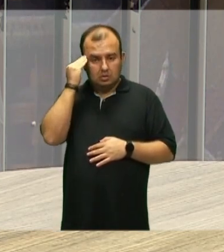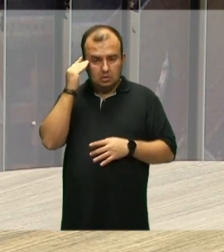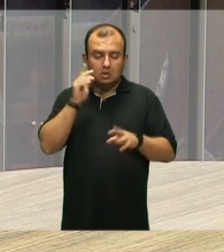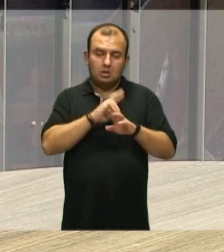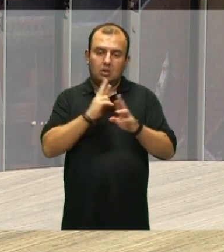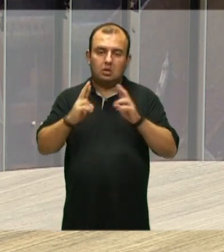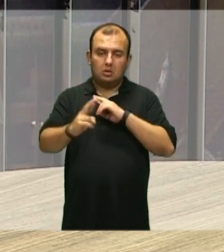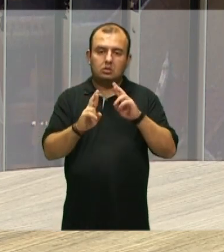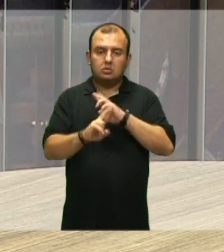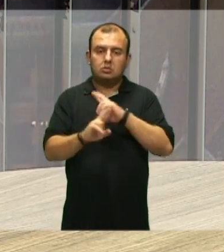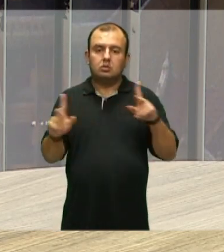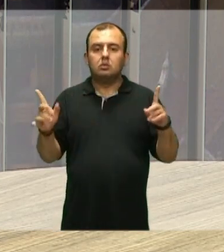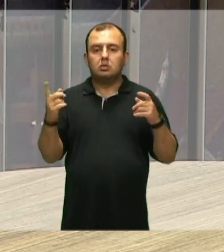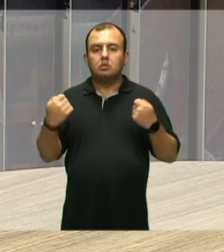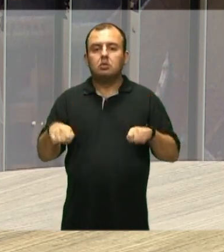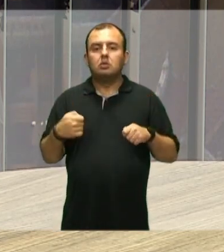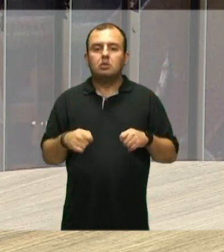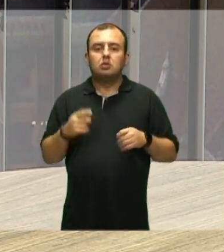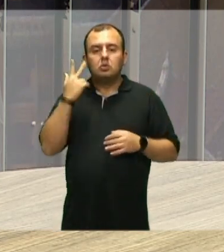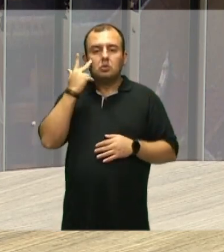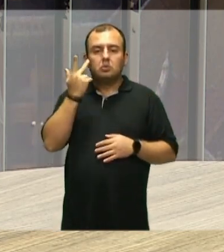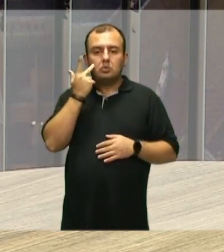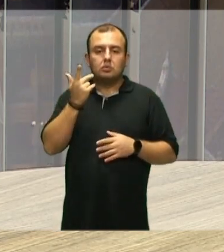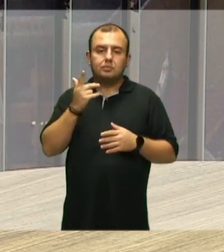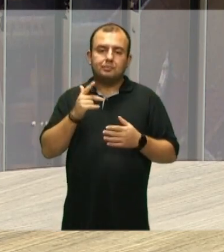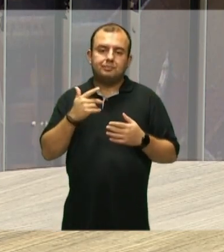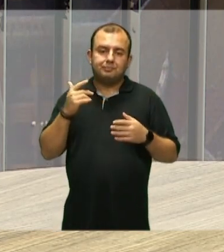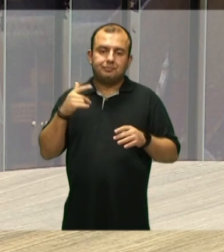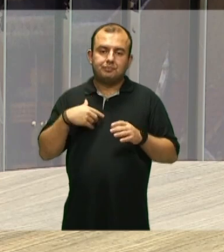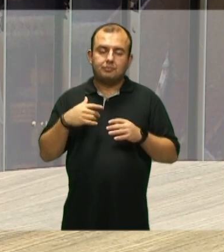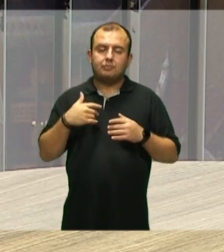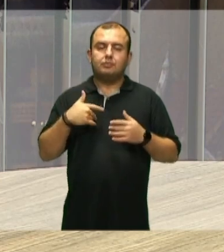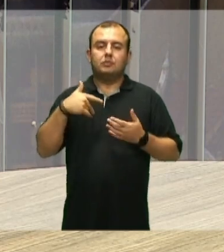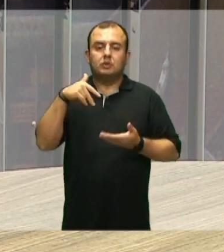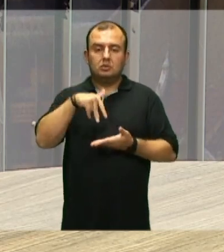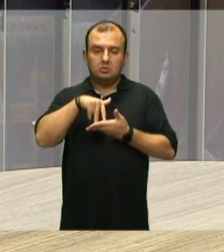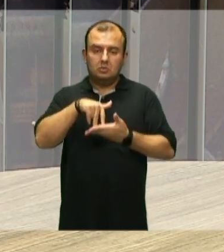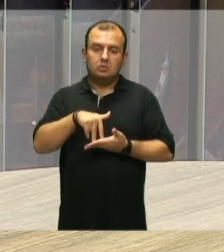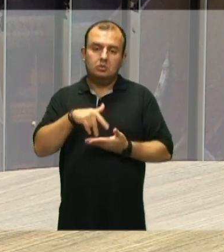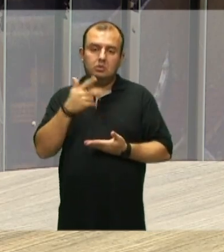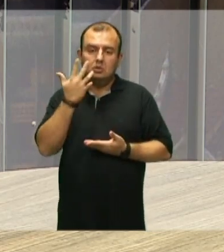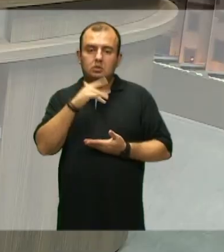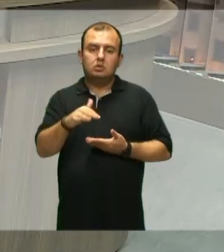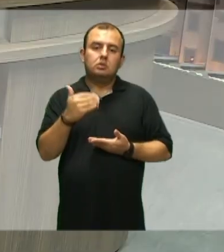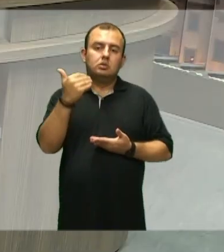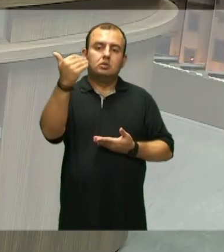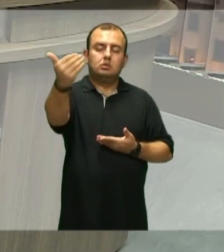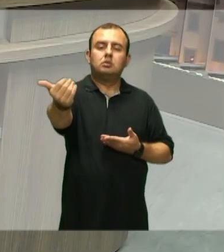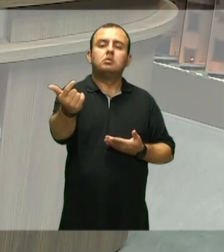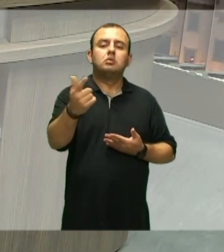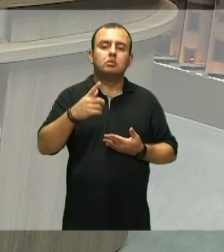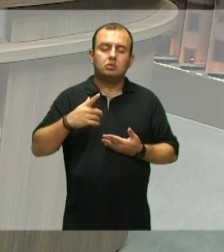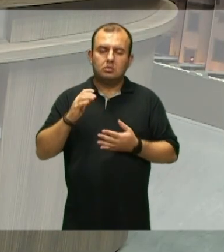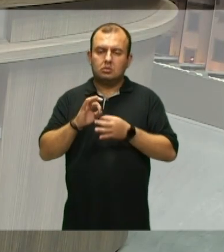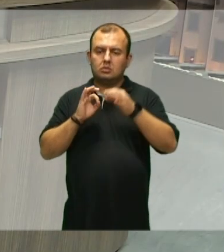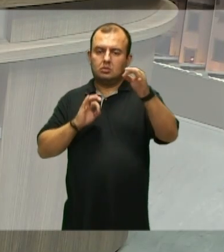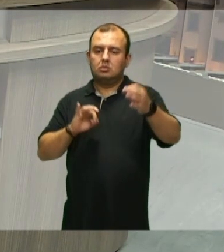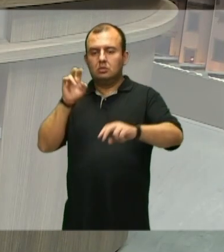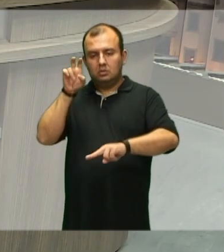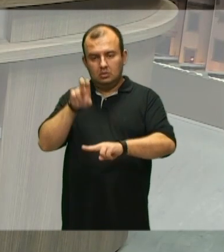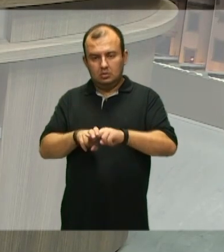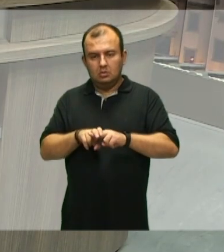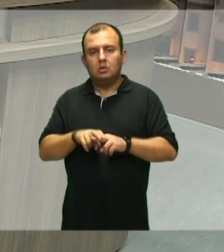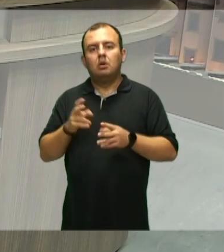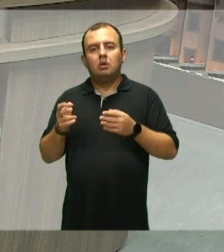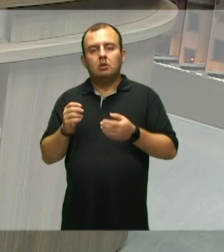distinta, mas como que eu agora, né, normalmente a gente tem que se colocar mais projetiva, né, porque tem criança que está lá atrás sentada,